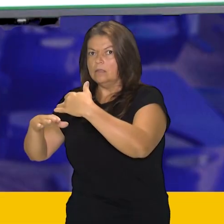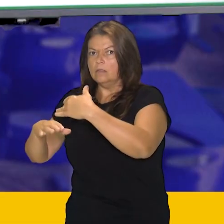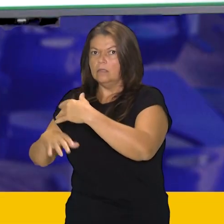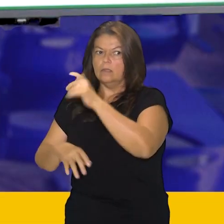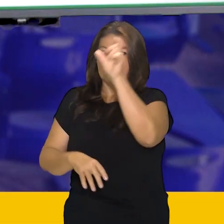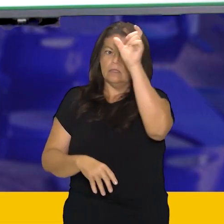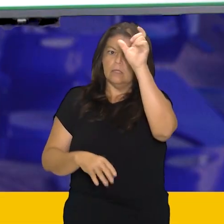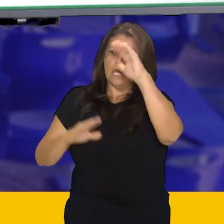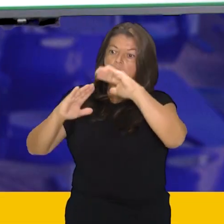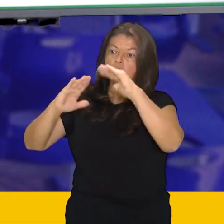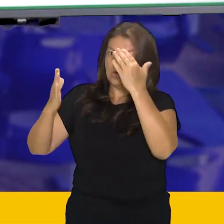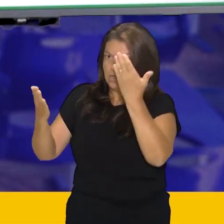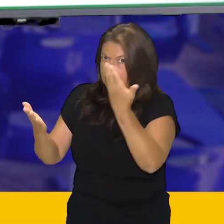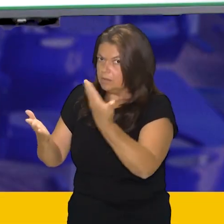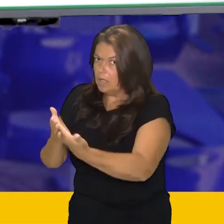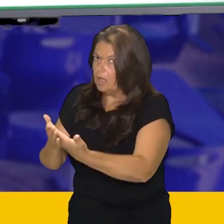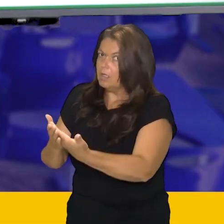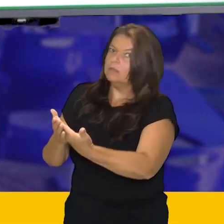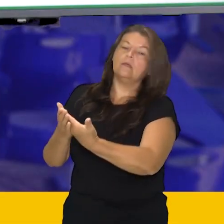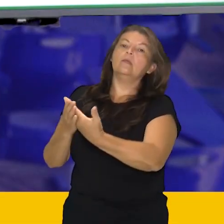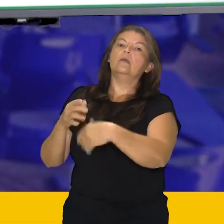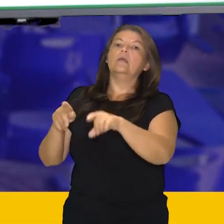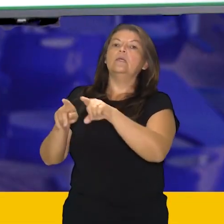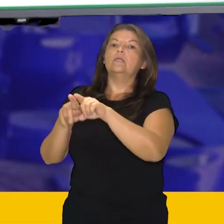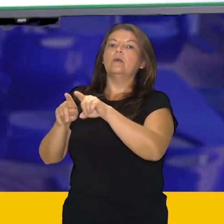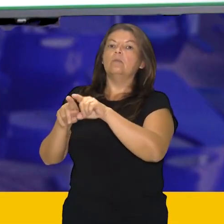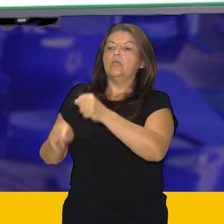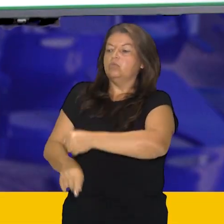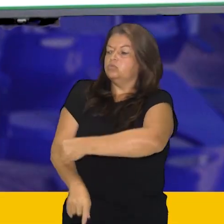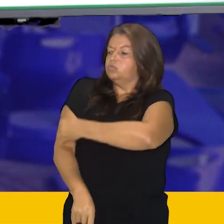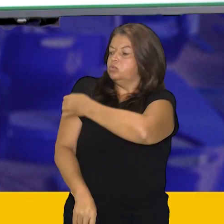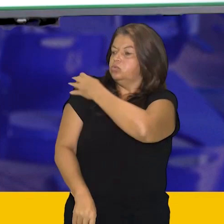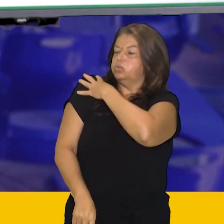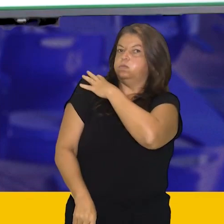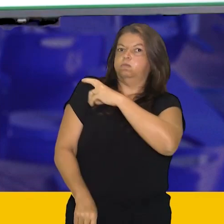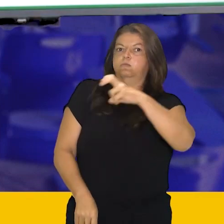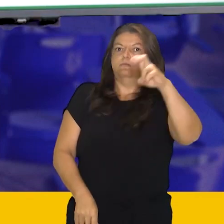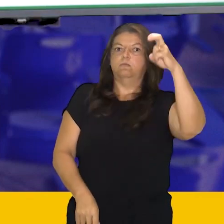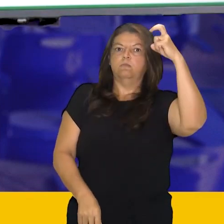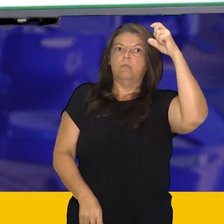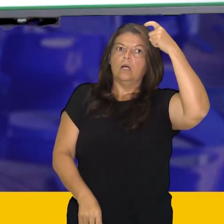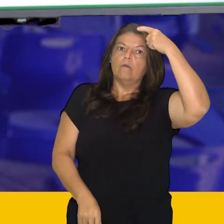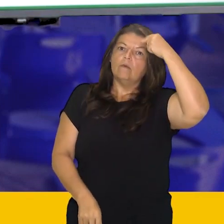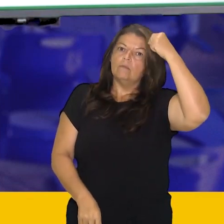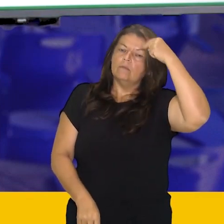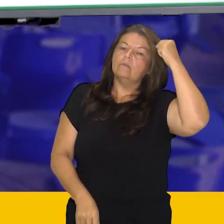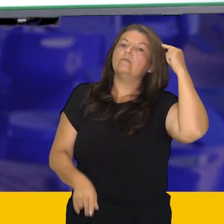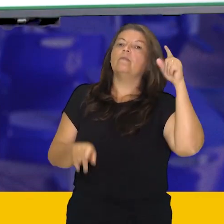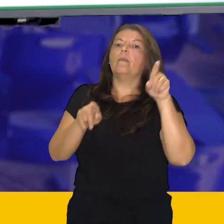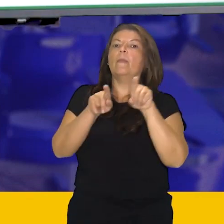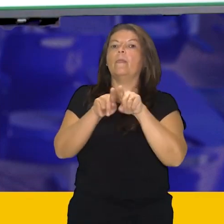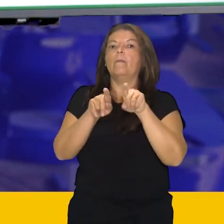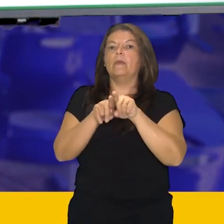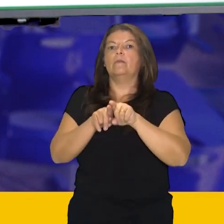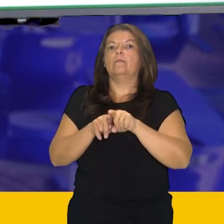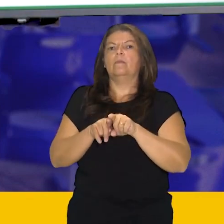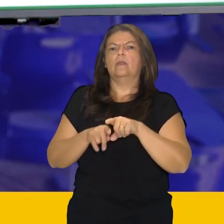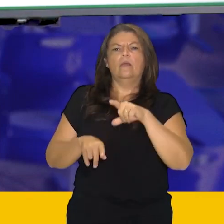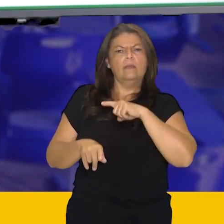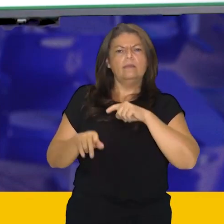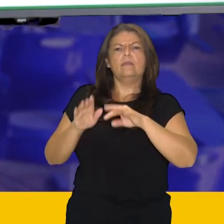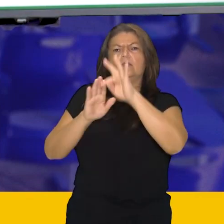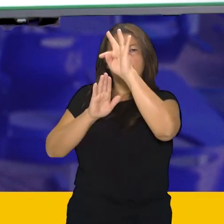de escolaridade em nível já superior. Essas variedades de prestígio nós encontramos o tempo todo nos gêneros